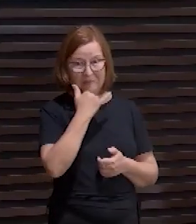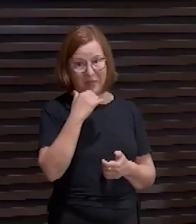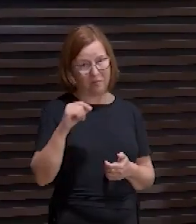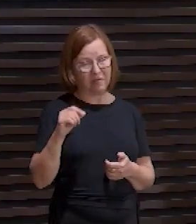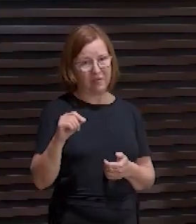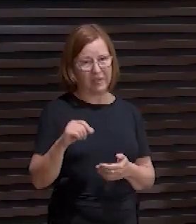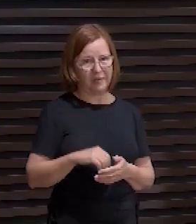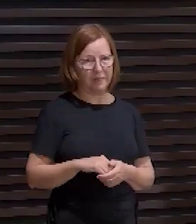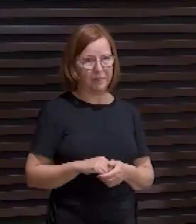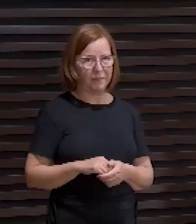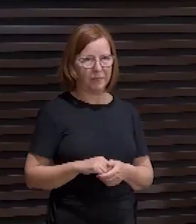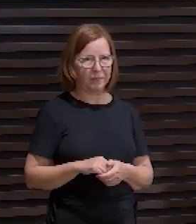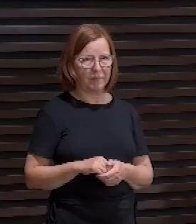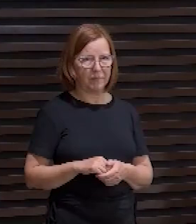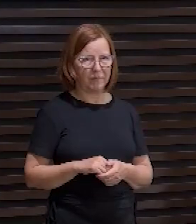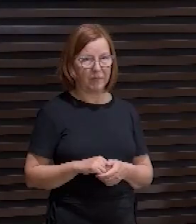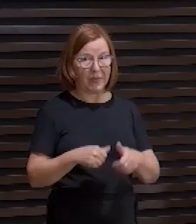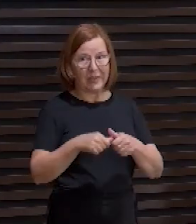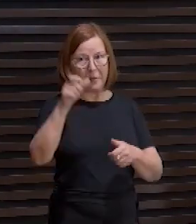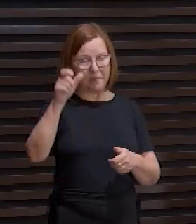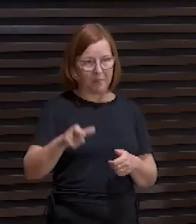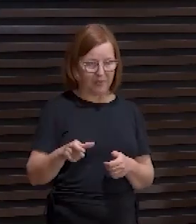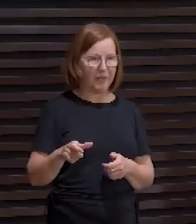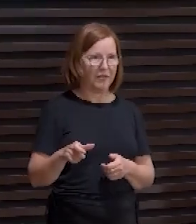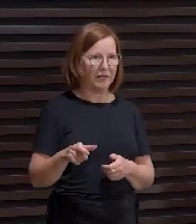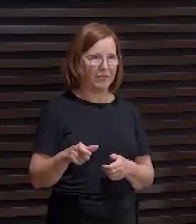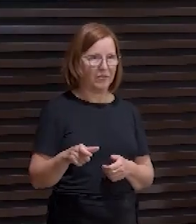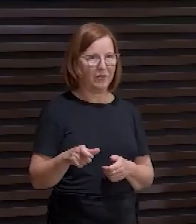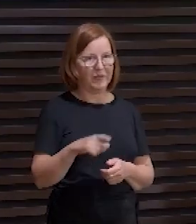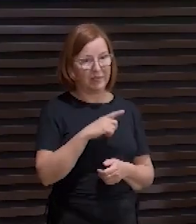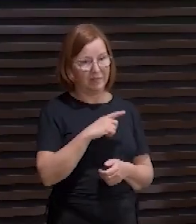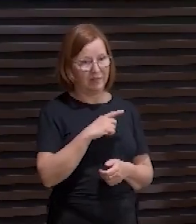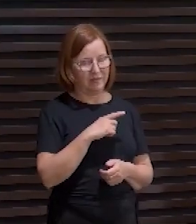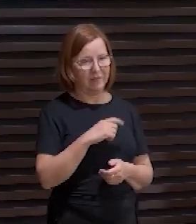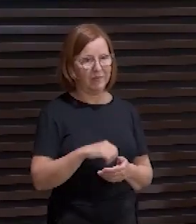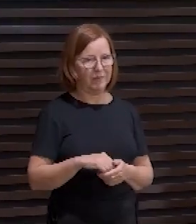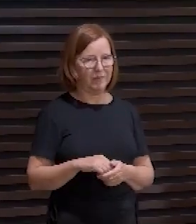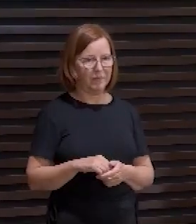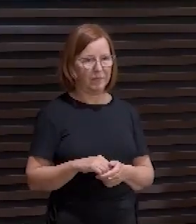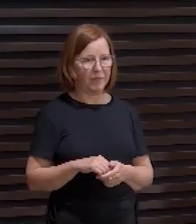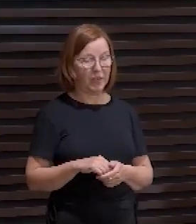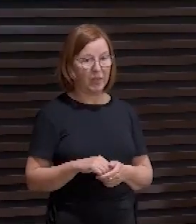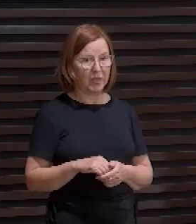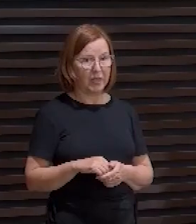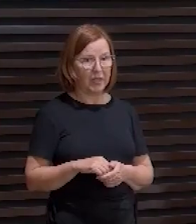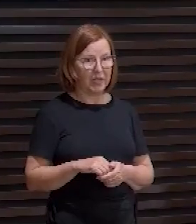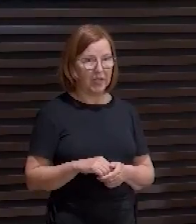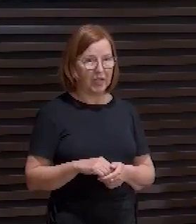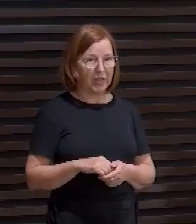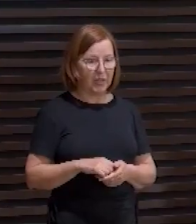Essa pessoa tem um CPF, um nome e um sobrenome. No boletim até deixei um campo para você preencher.